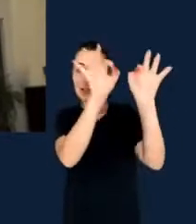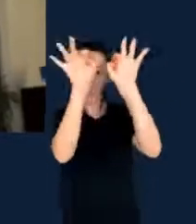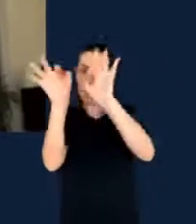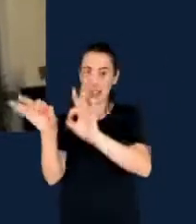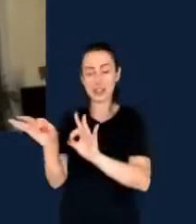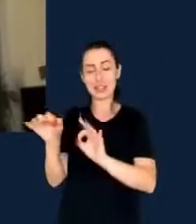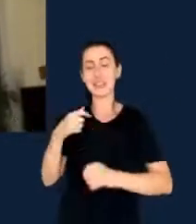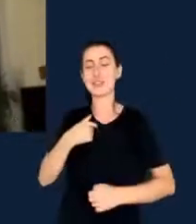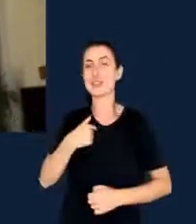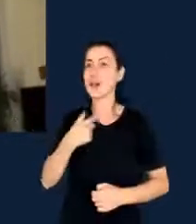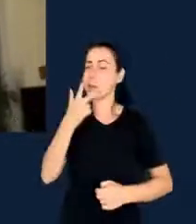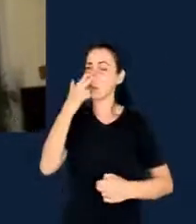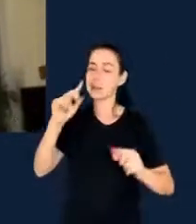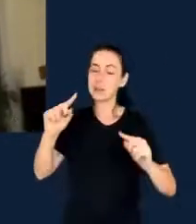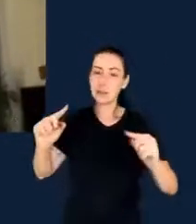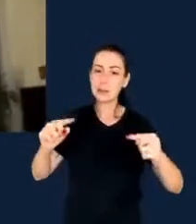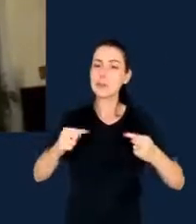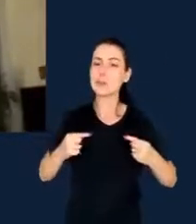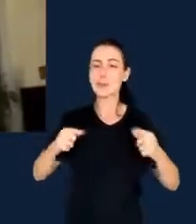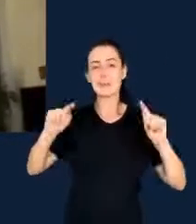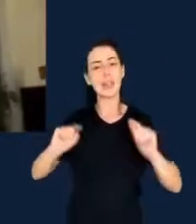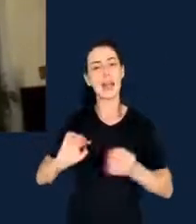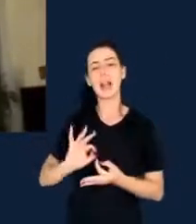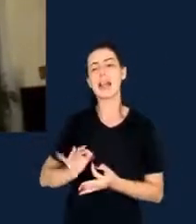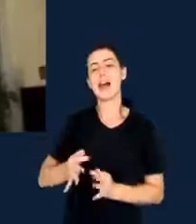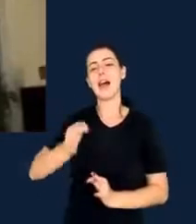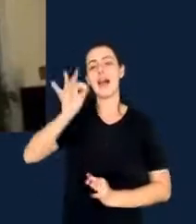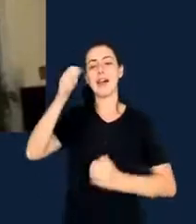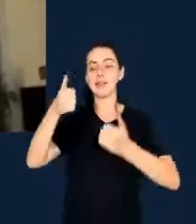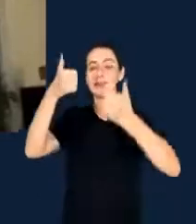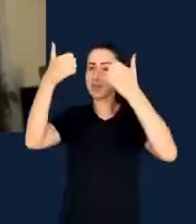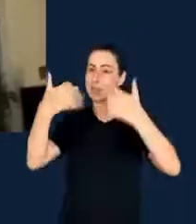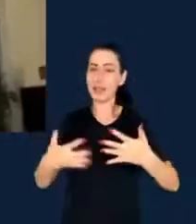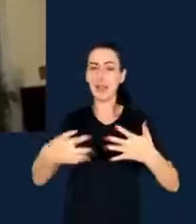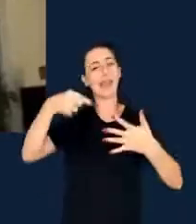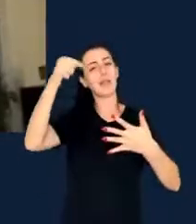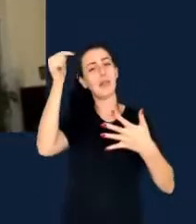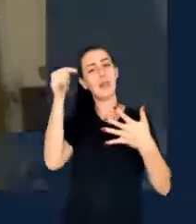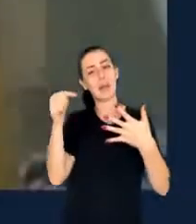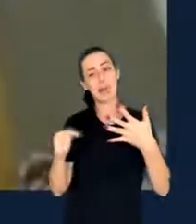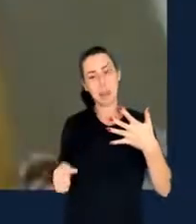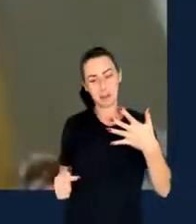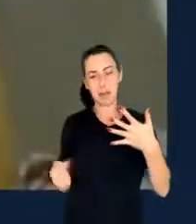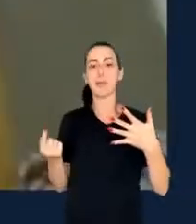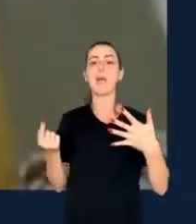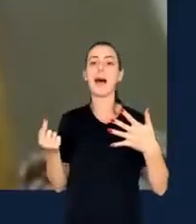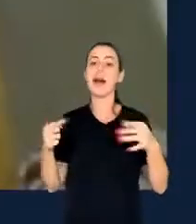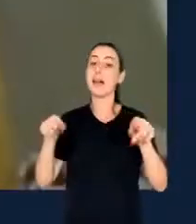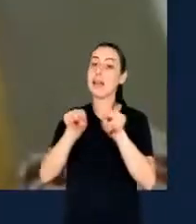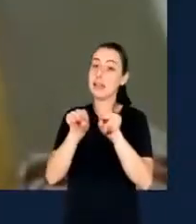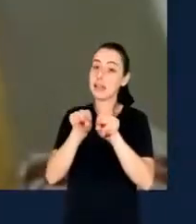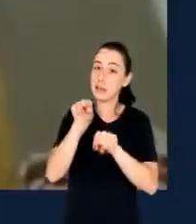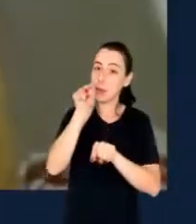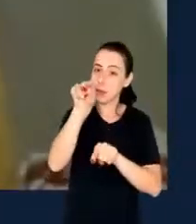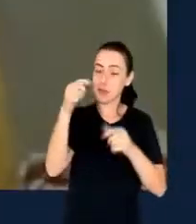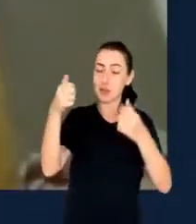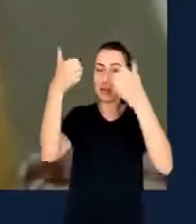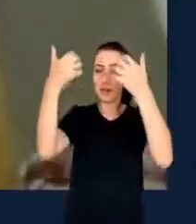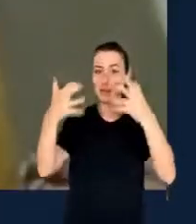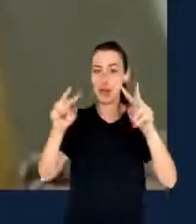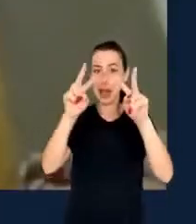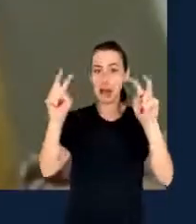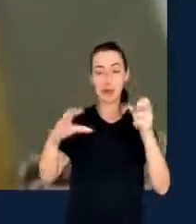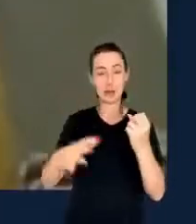ficarei a que horas falando sobre n coisas eu acho que é como você adiantou Fer é a ideia da proteção de dados